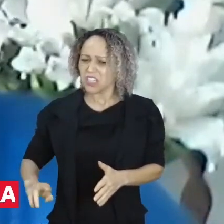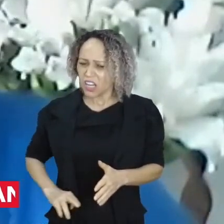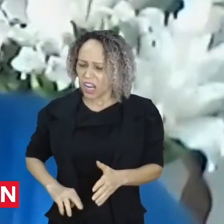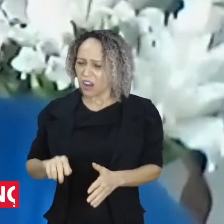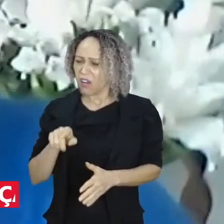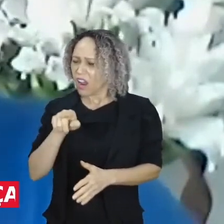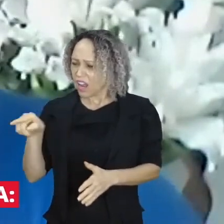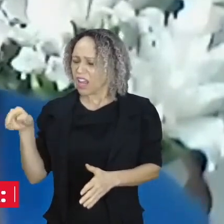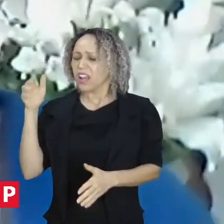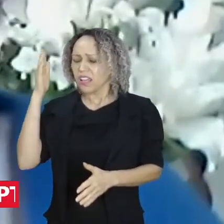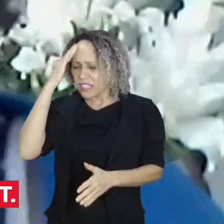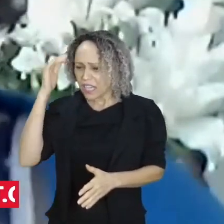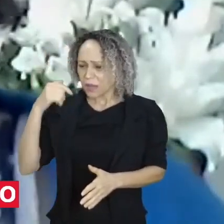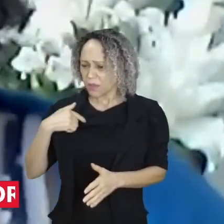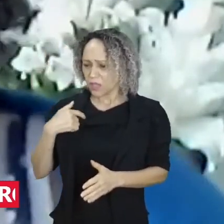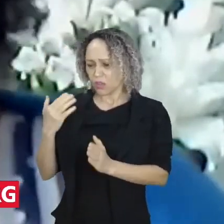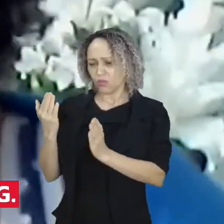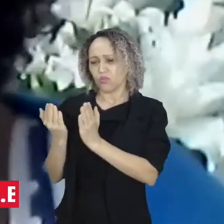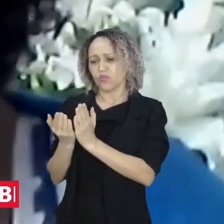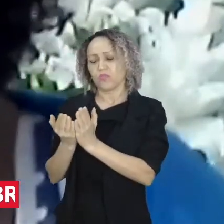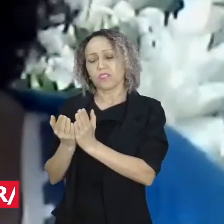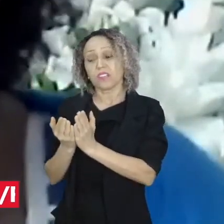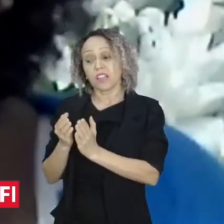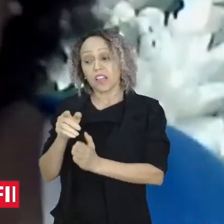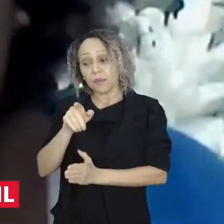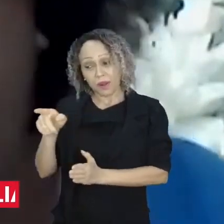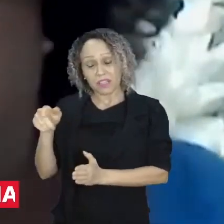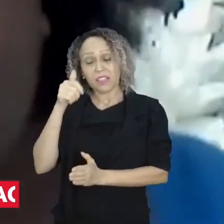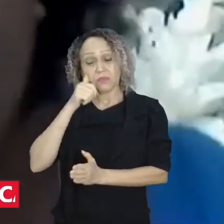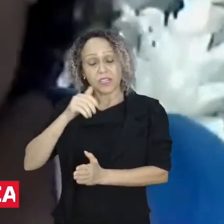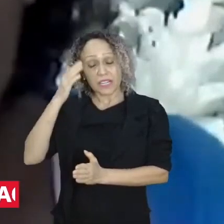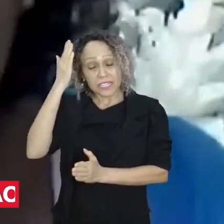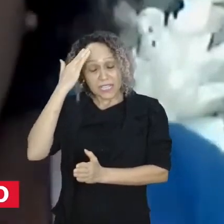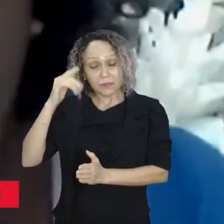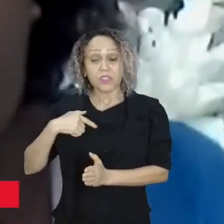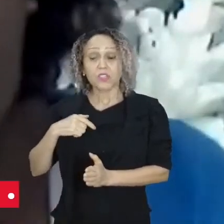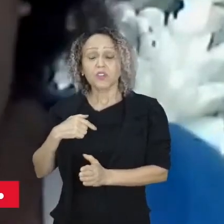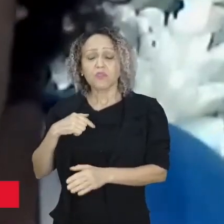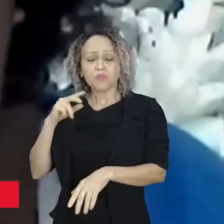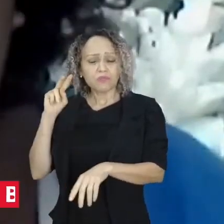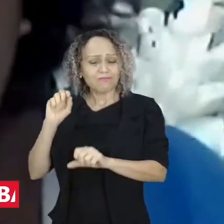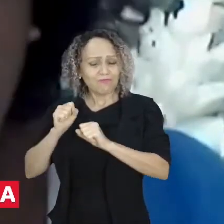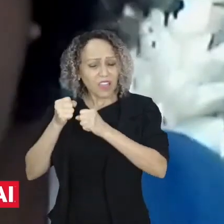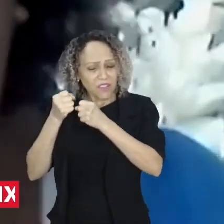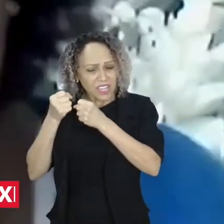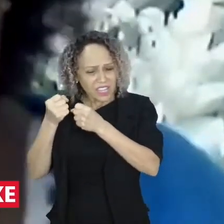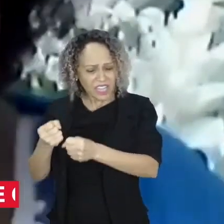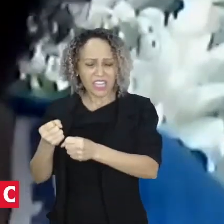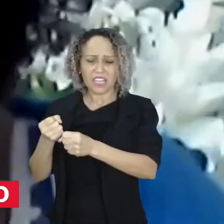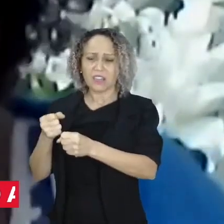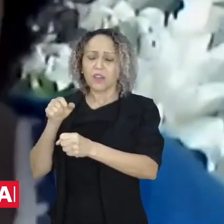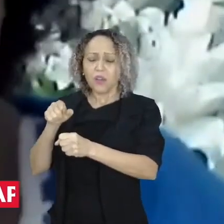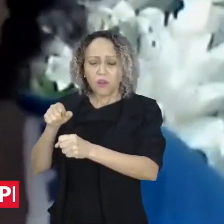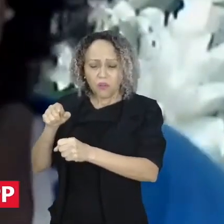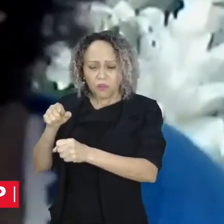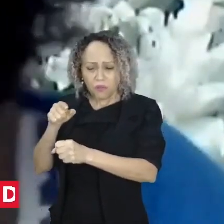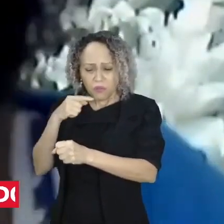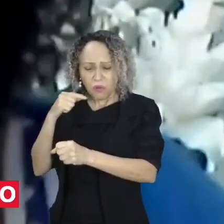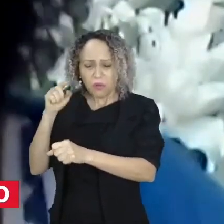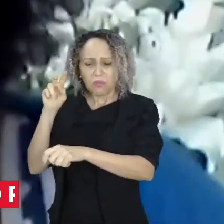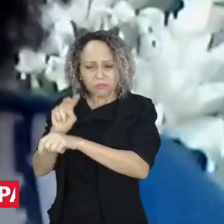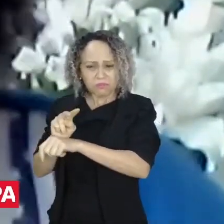e Deus quer que Lula seja o presidente dessa nação, e elas já foram lá, já